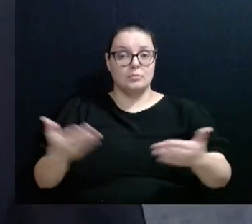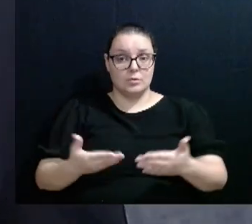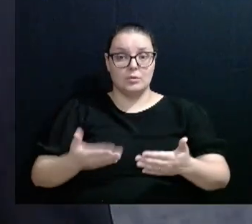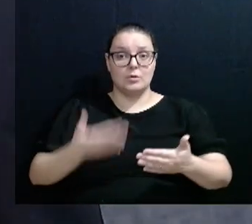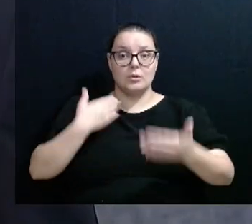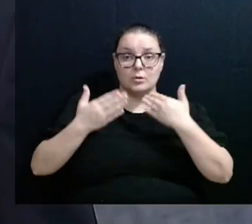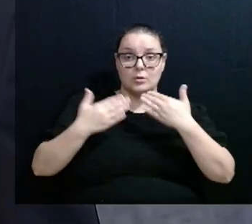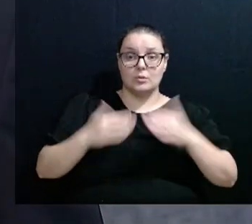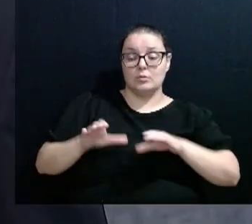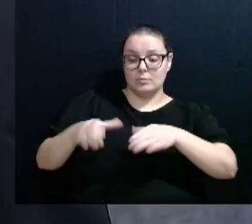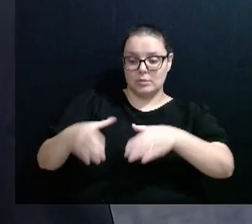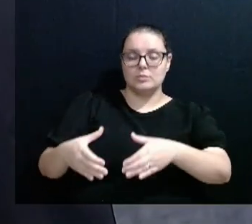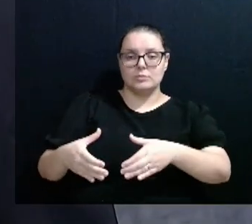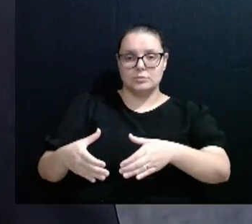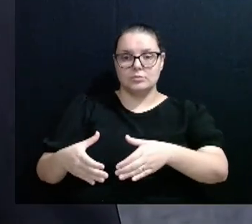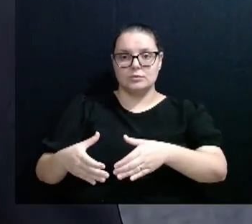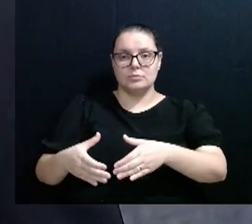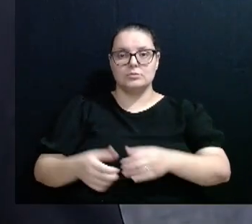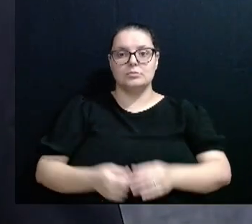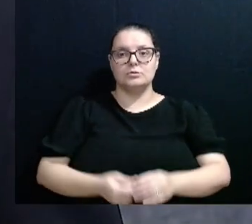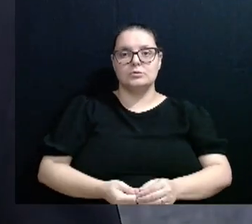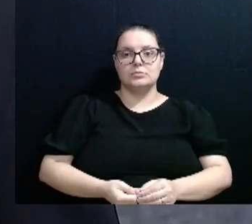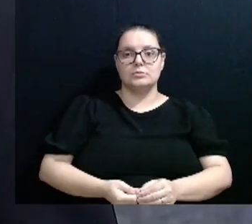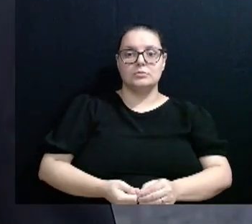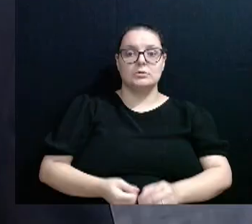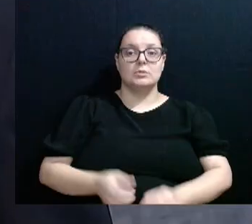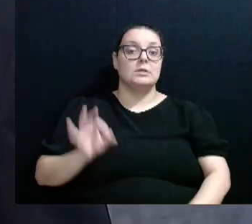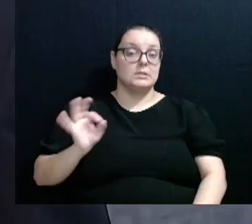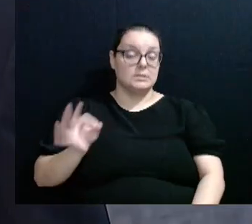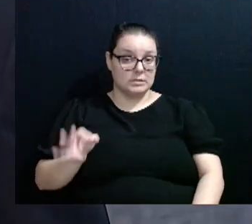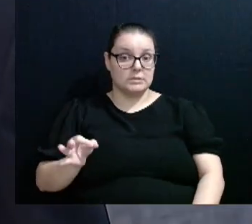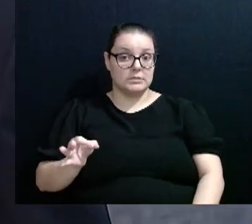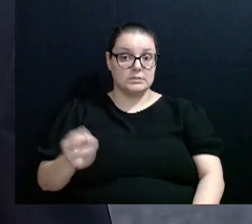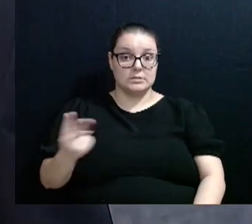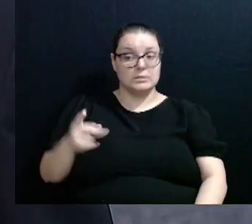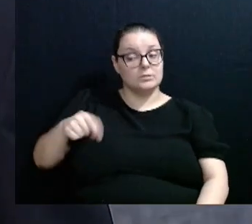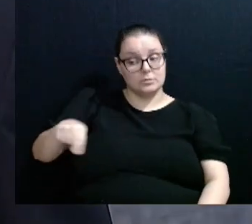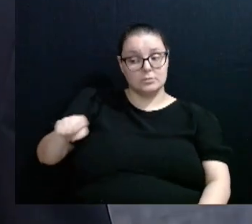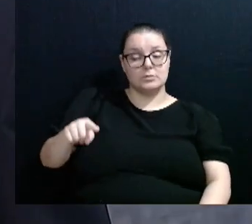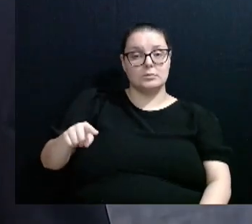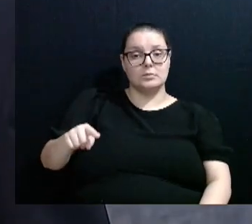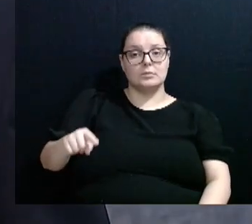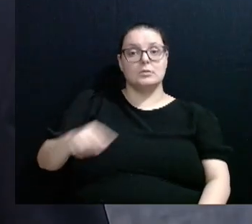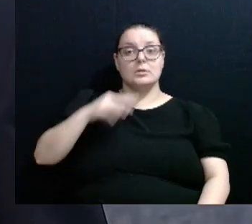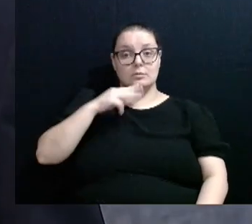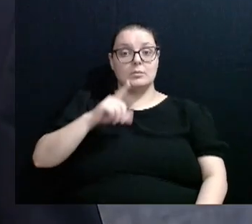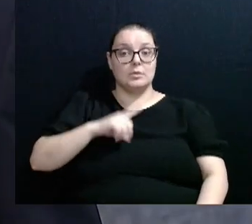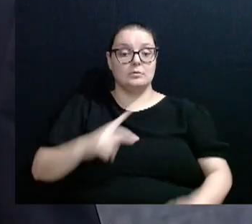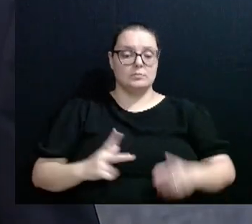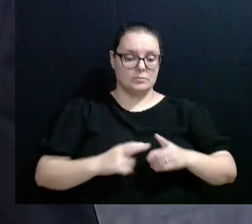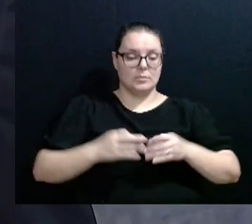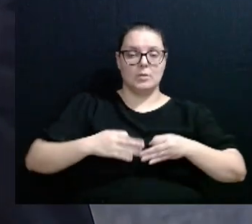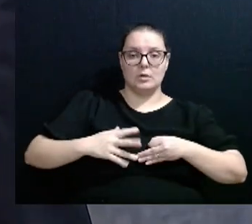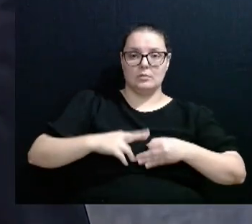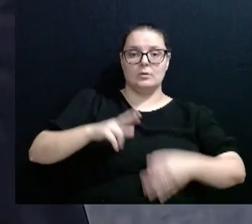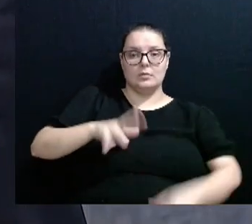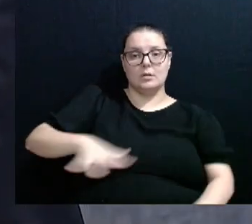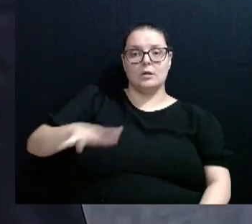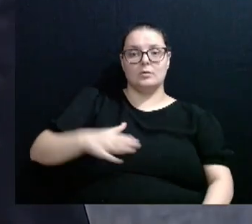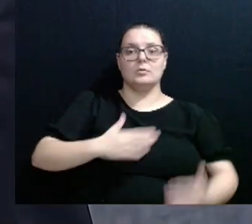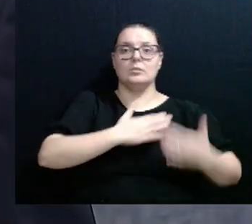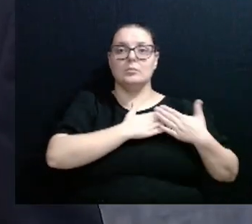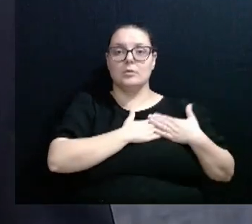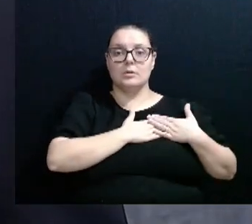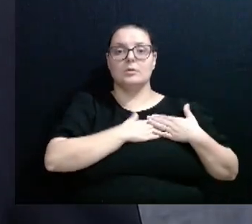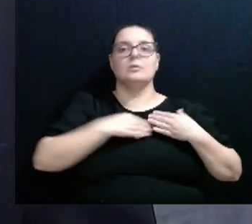departamento e, com certeza, segundo eles, em março nós teremos a castração na região dos Amarais, que engloba os Amarais